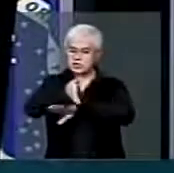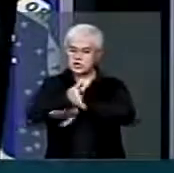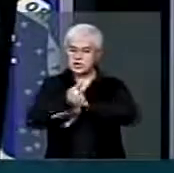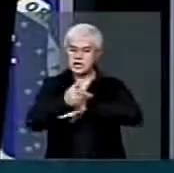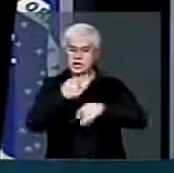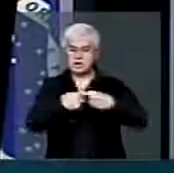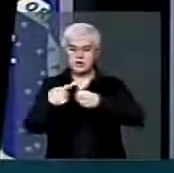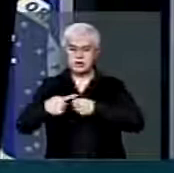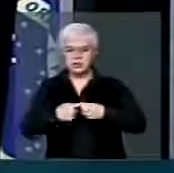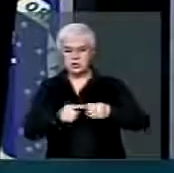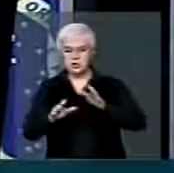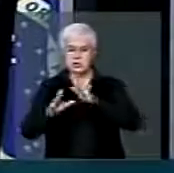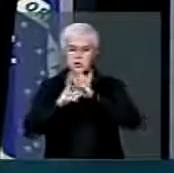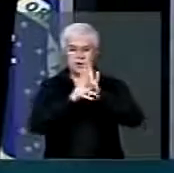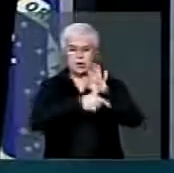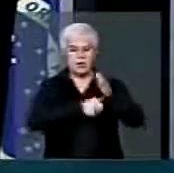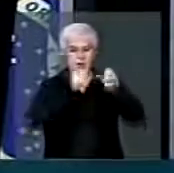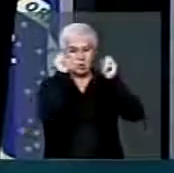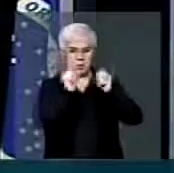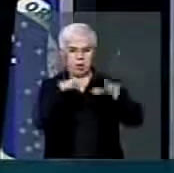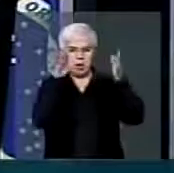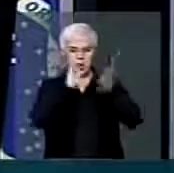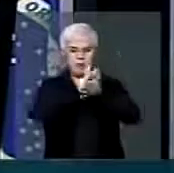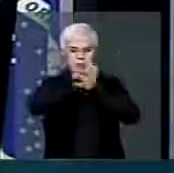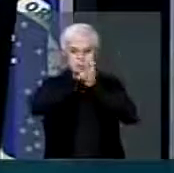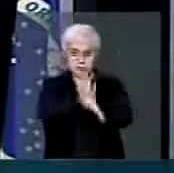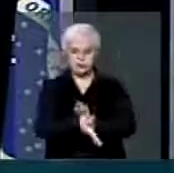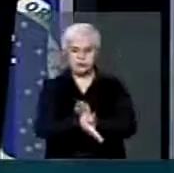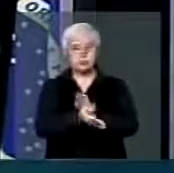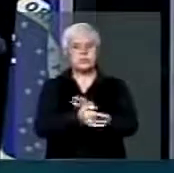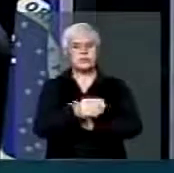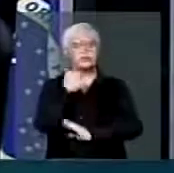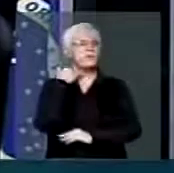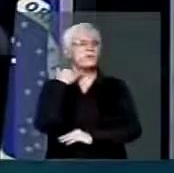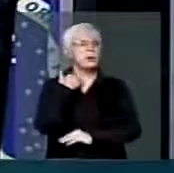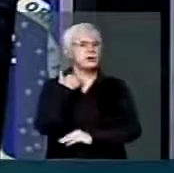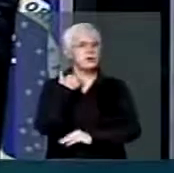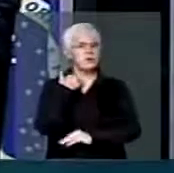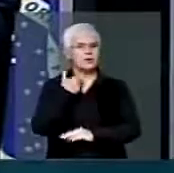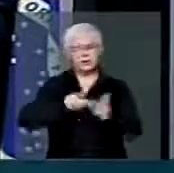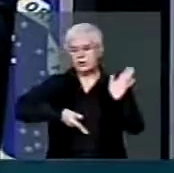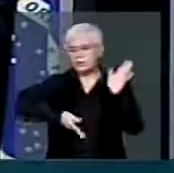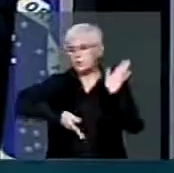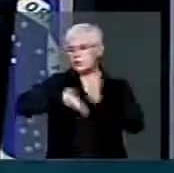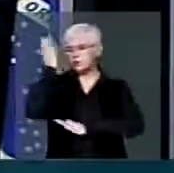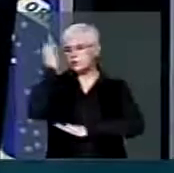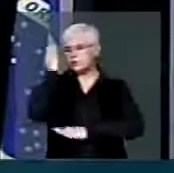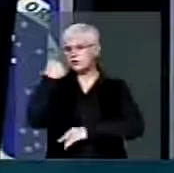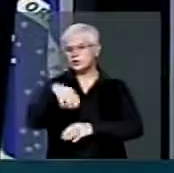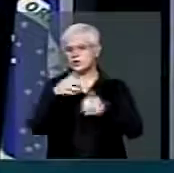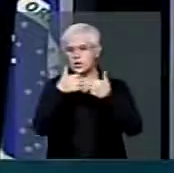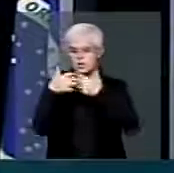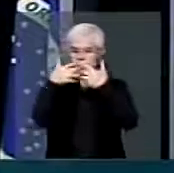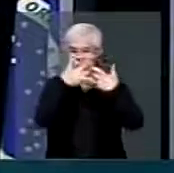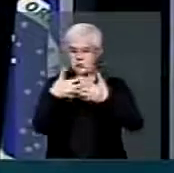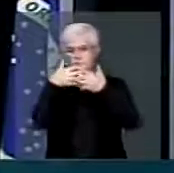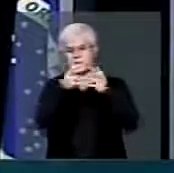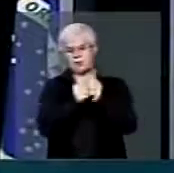interior, implodirem agências bancárias e saírem em caminhoneta